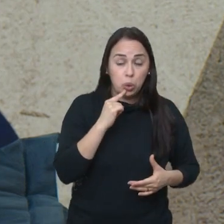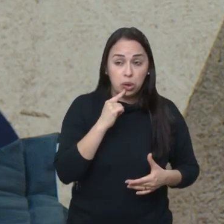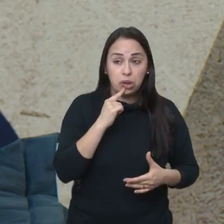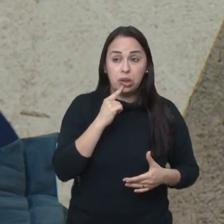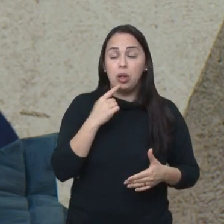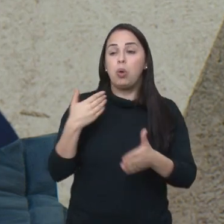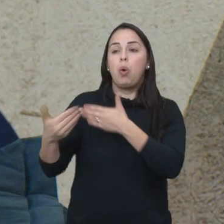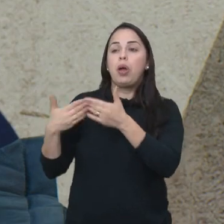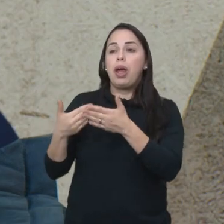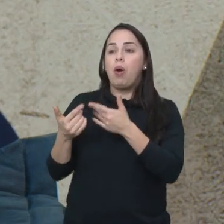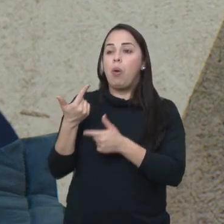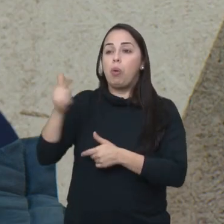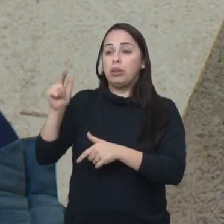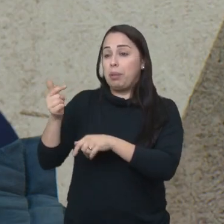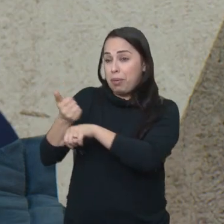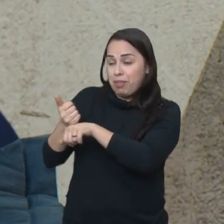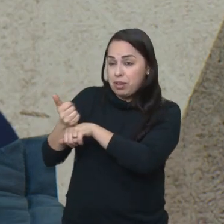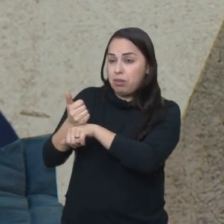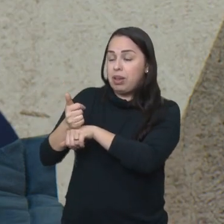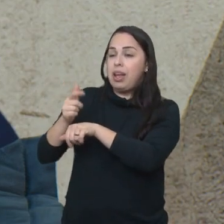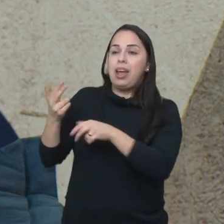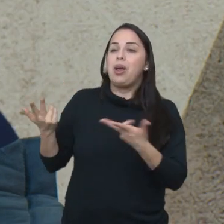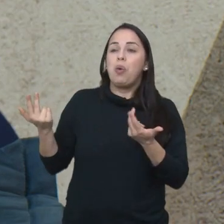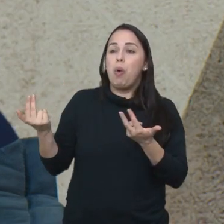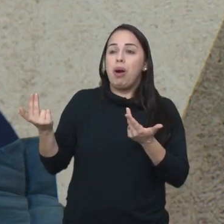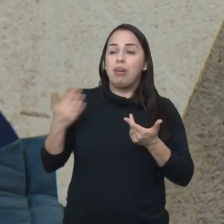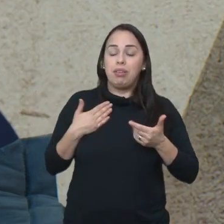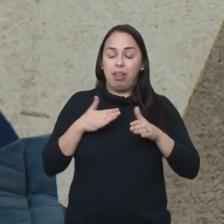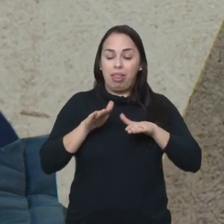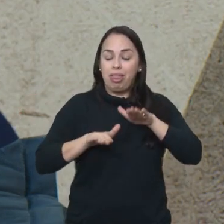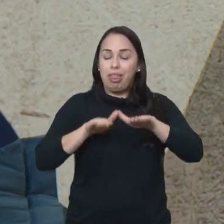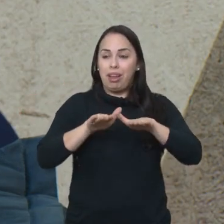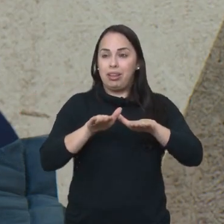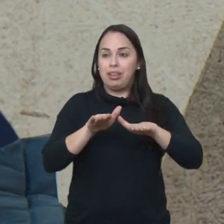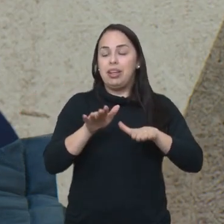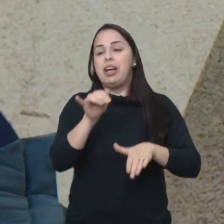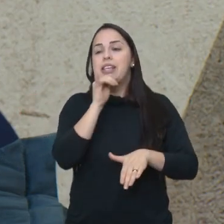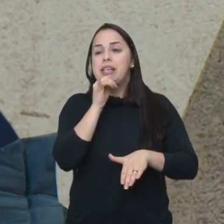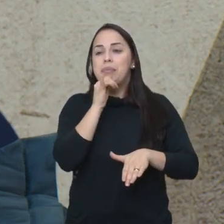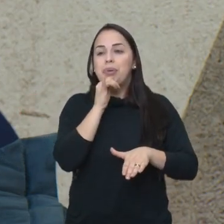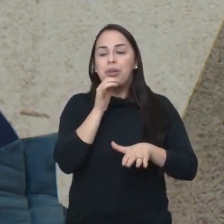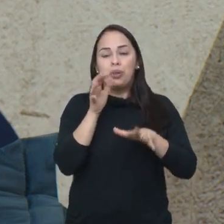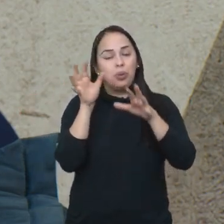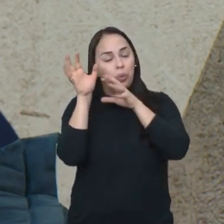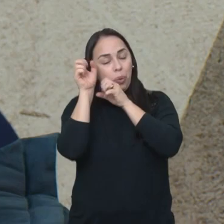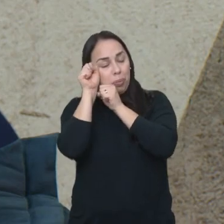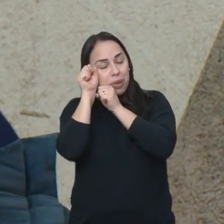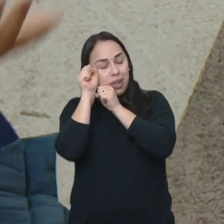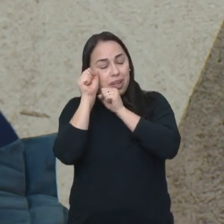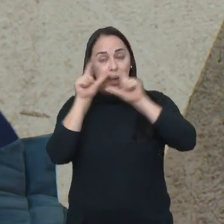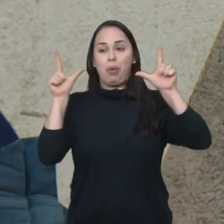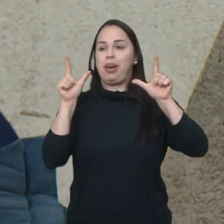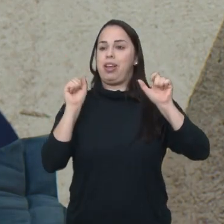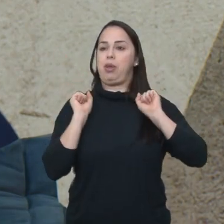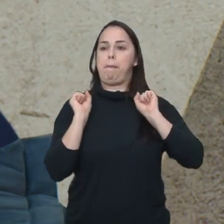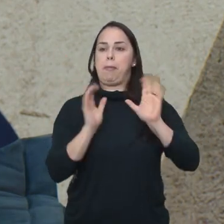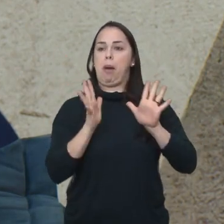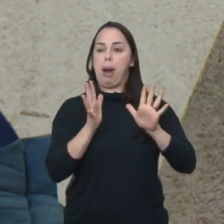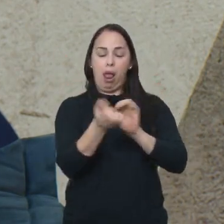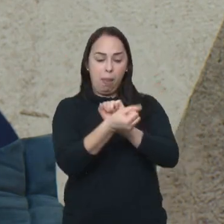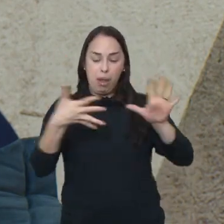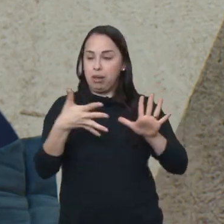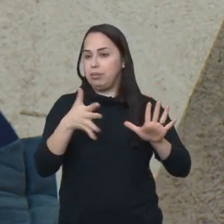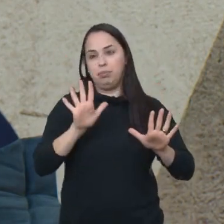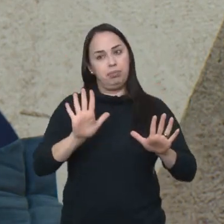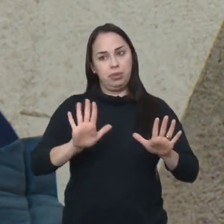surda e como qualquer outra profissão, a gente vai passo a passo, a pessoa não vai ficar fluente, dormi, acordei, oi, sou intérprete,